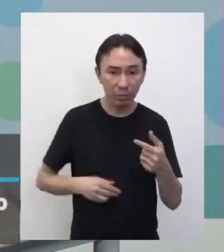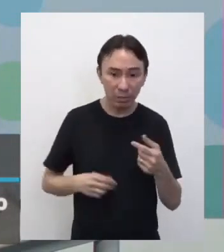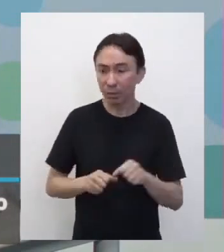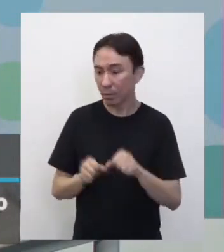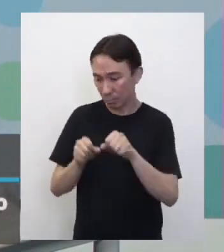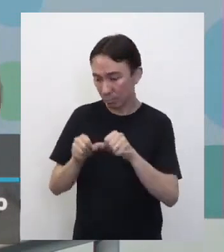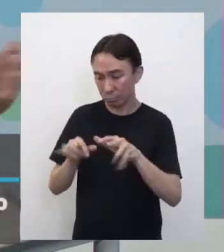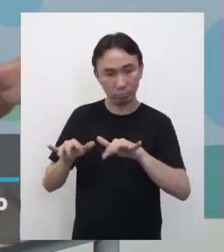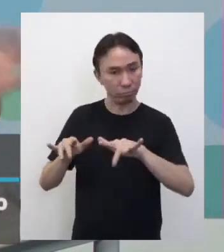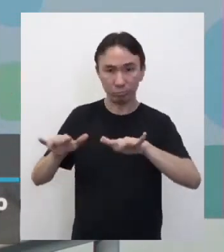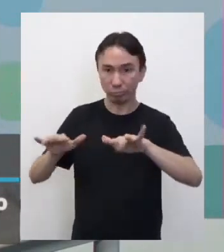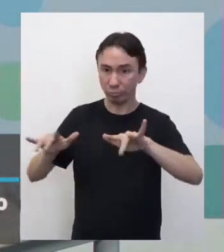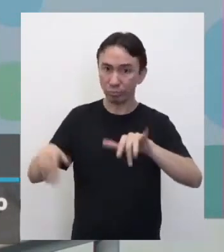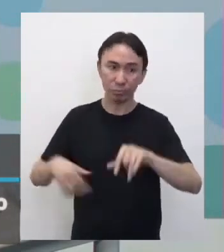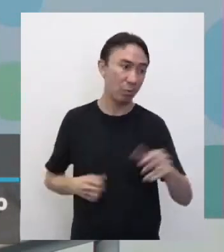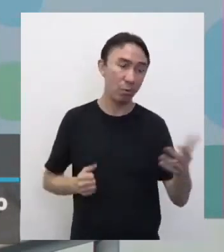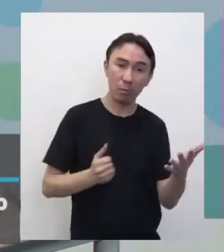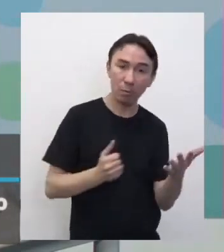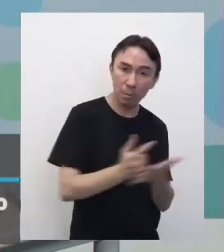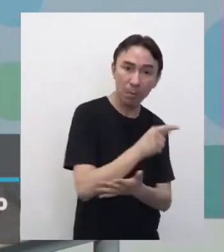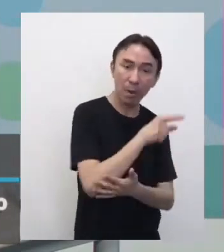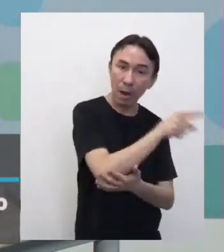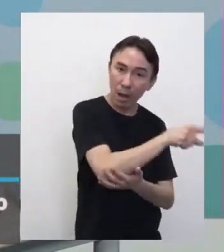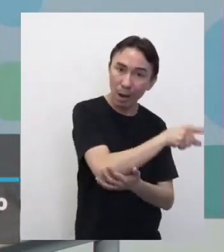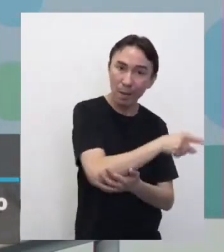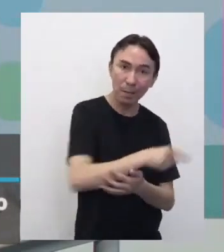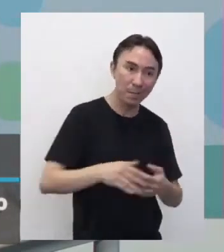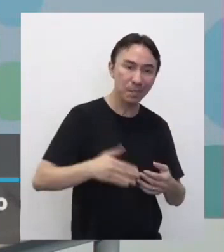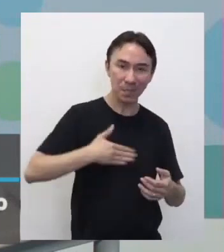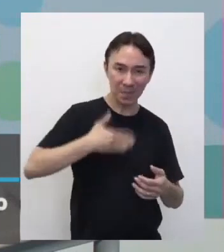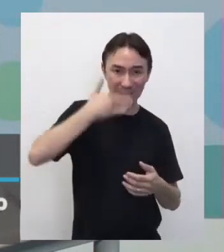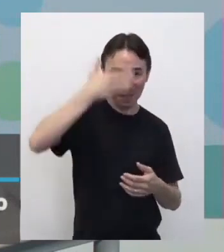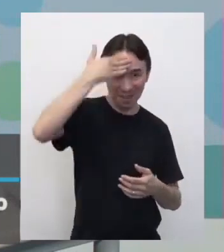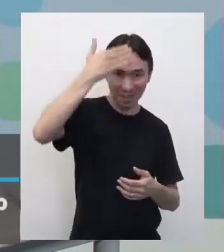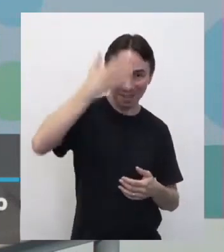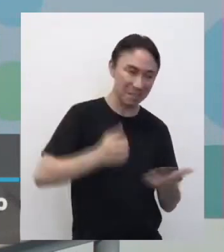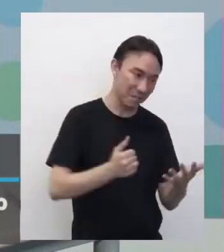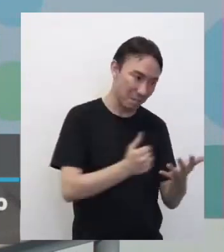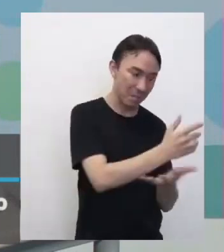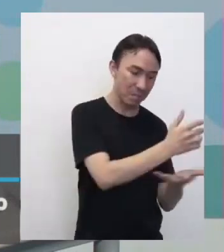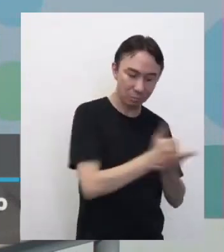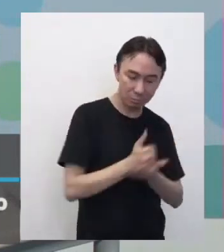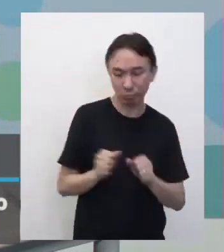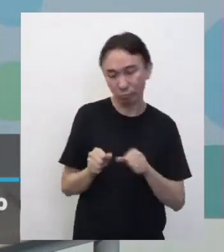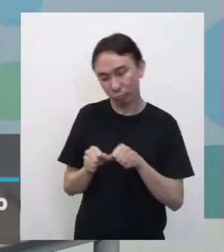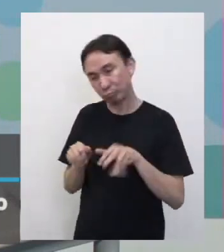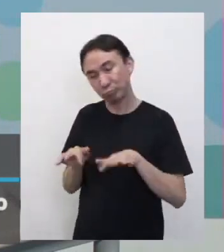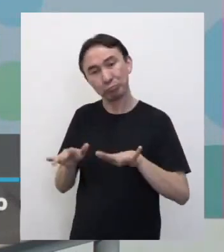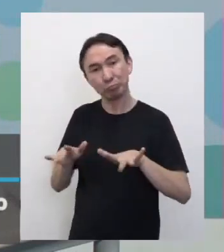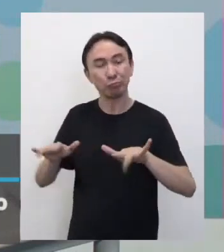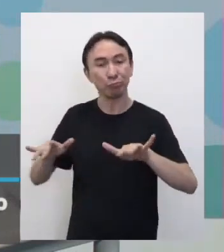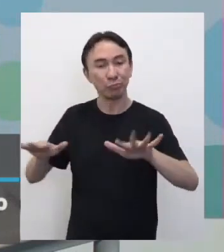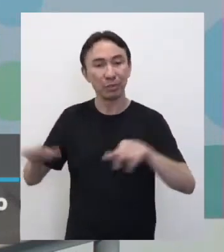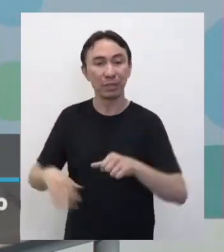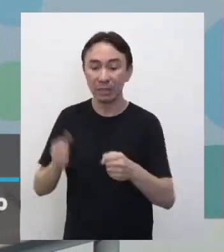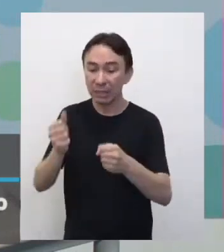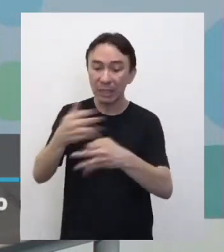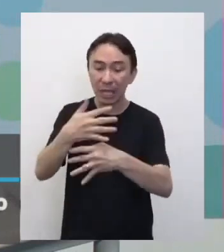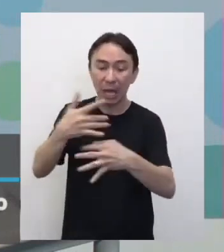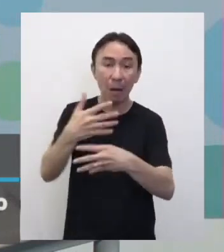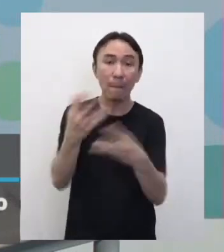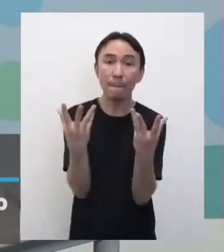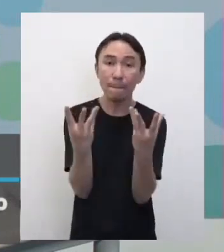Oriente ao longo do caminho. E muitas cidades se fortaleceram por conta das feiras. As